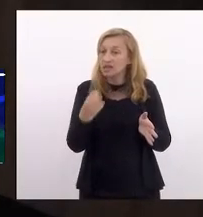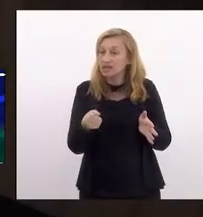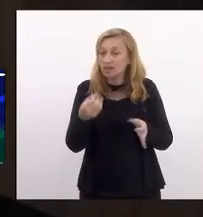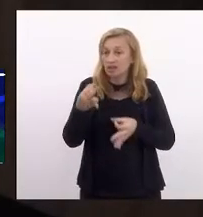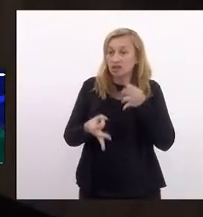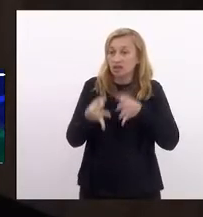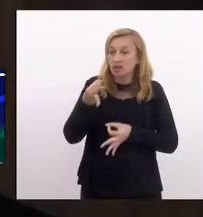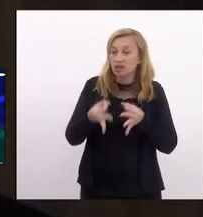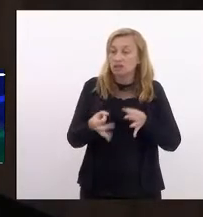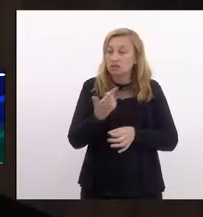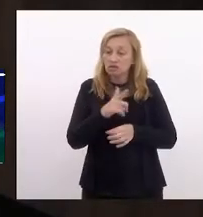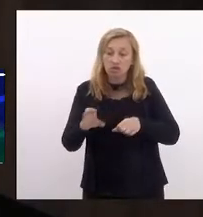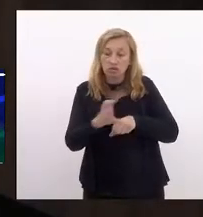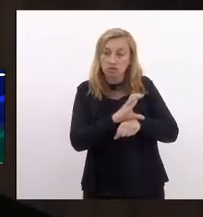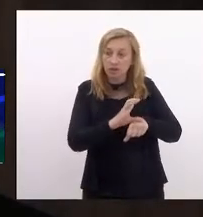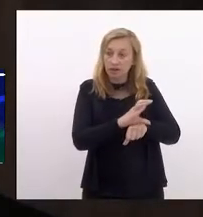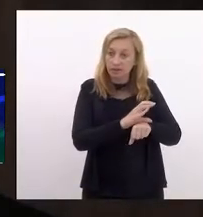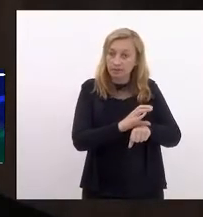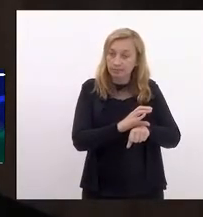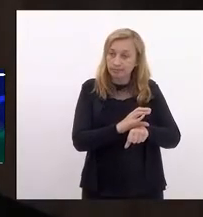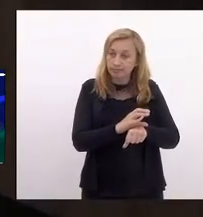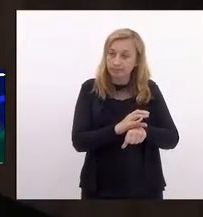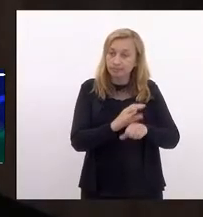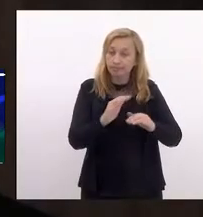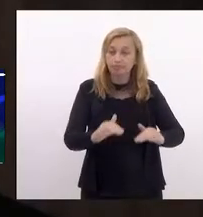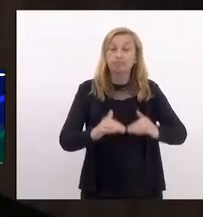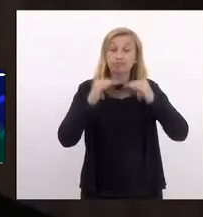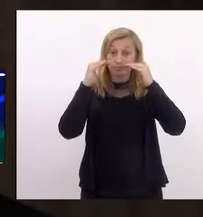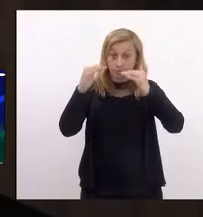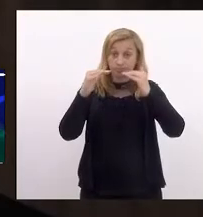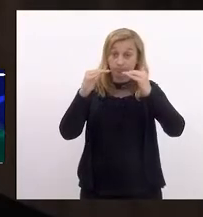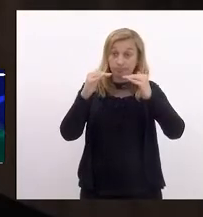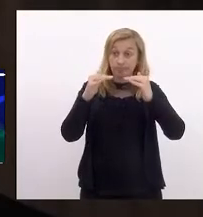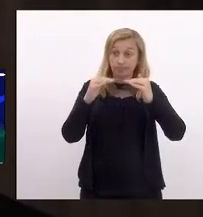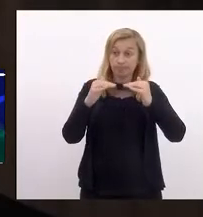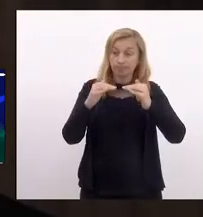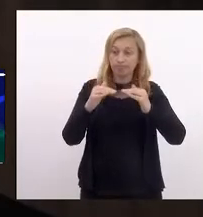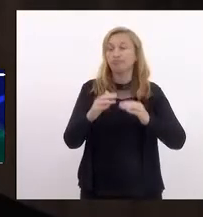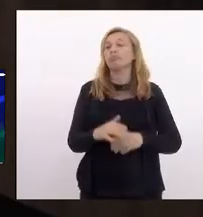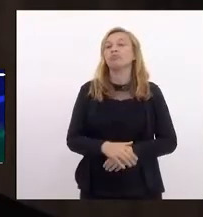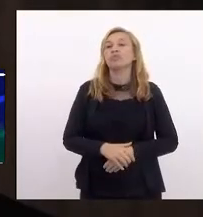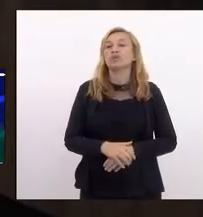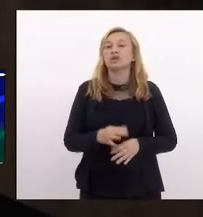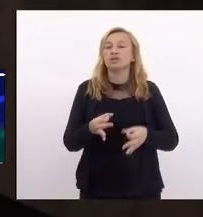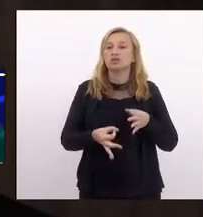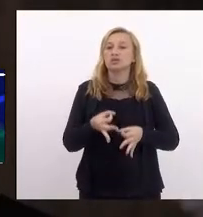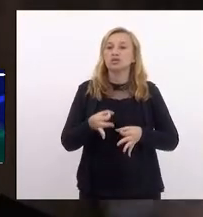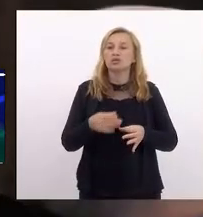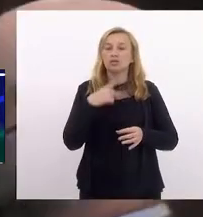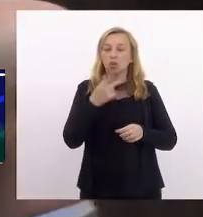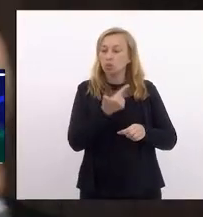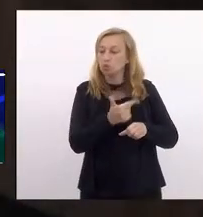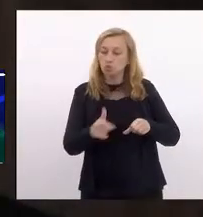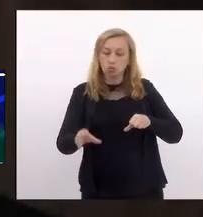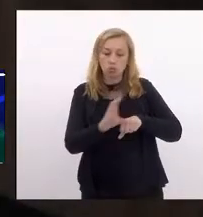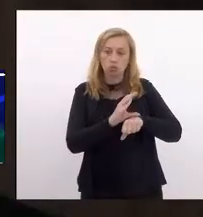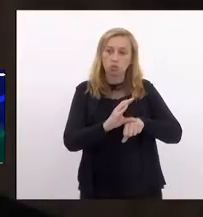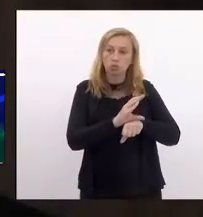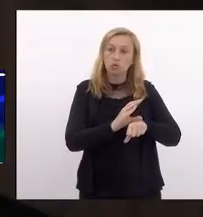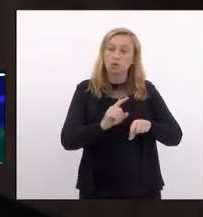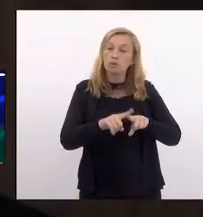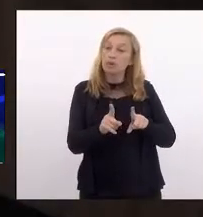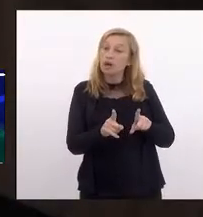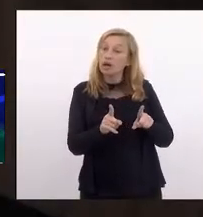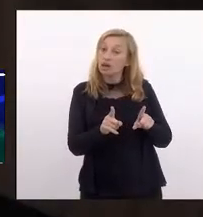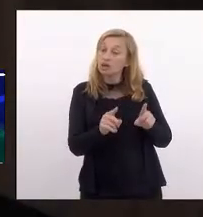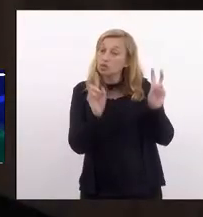de inconstitucionalidade e o Supremo considerou inconstitucional mas